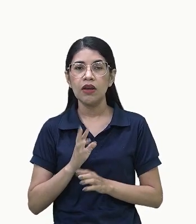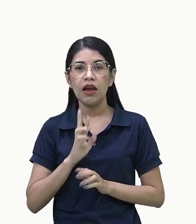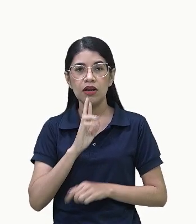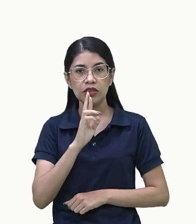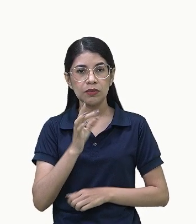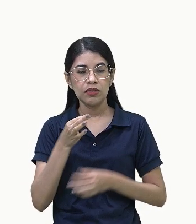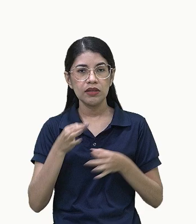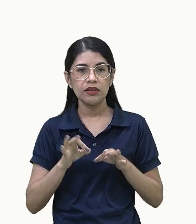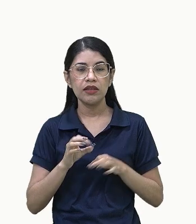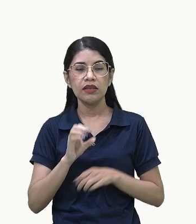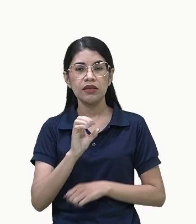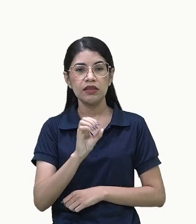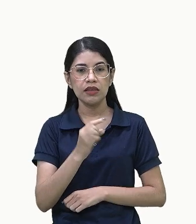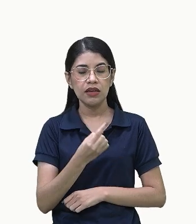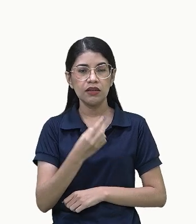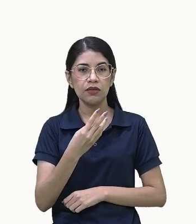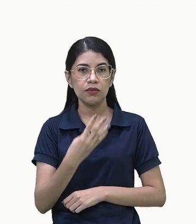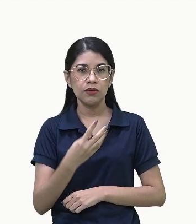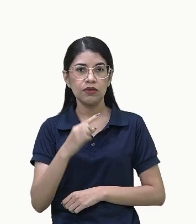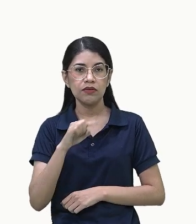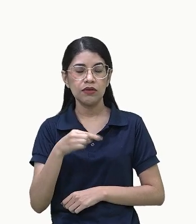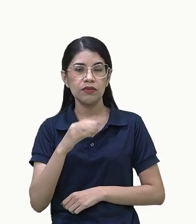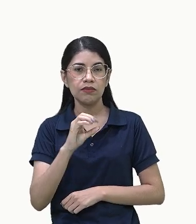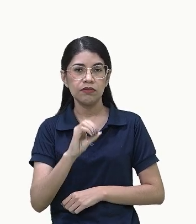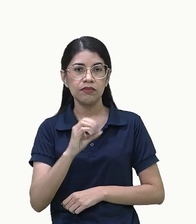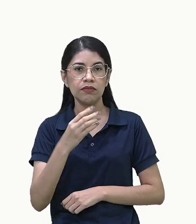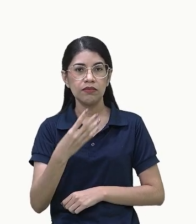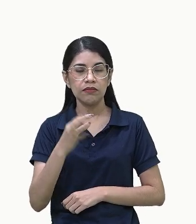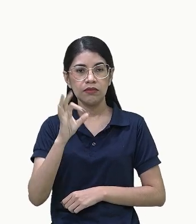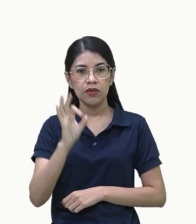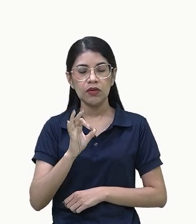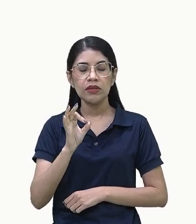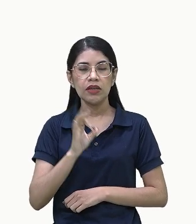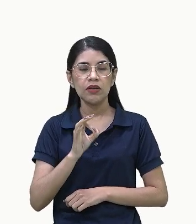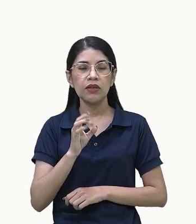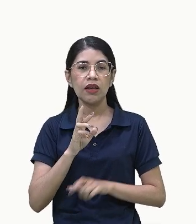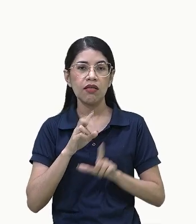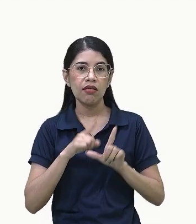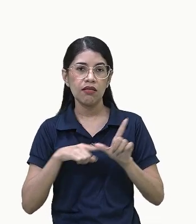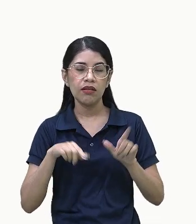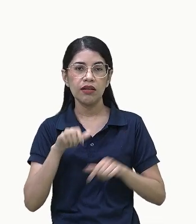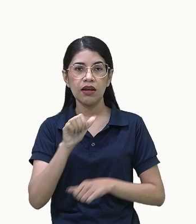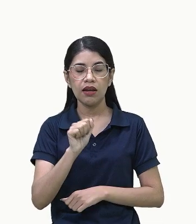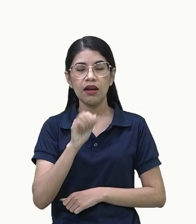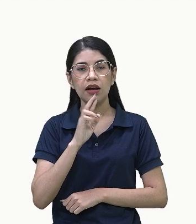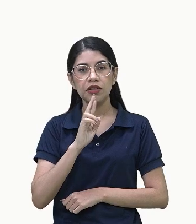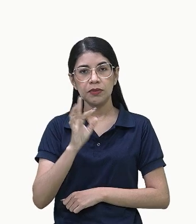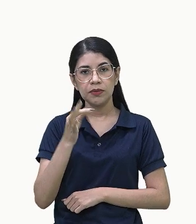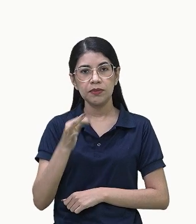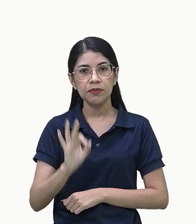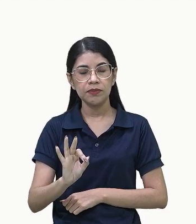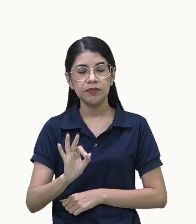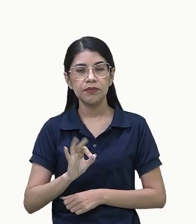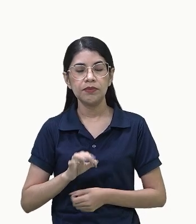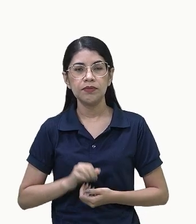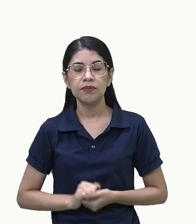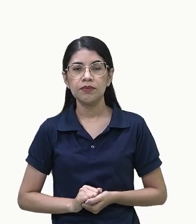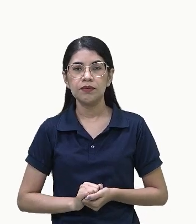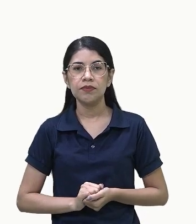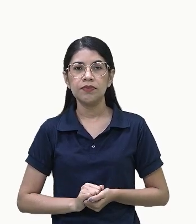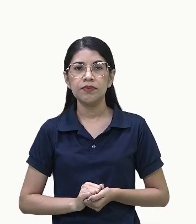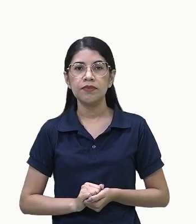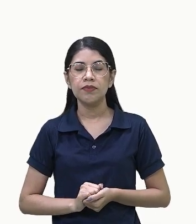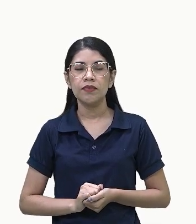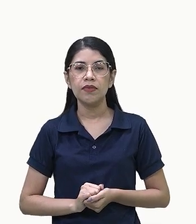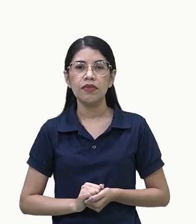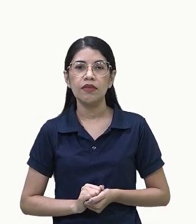14,04%, que é justamente a nossa resposta. Ou seja, a alternativa correta é a letra A,